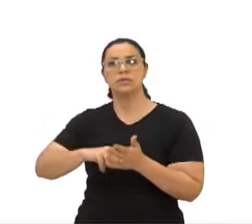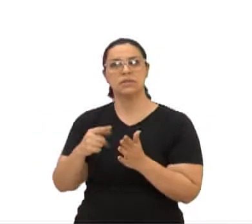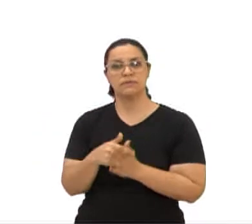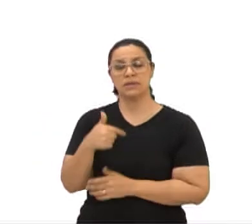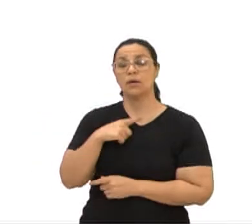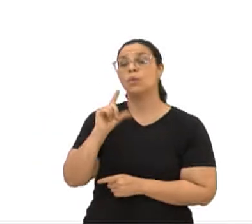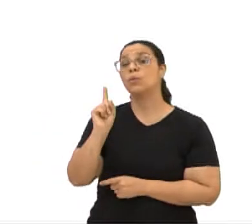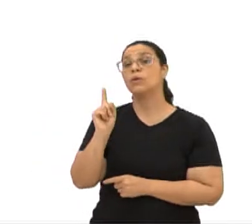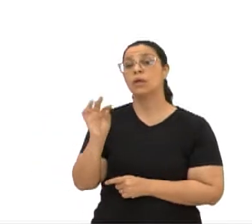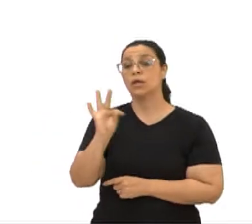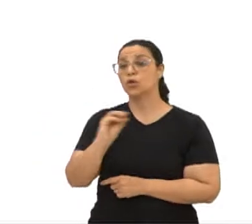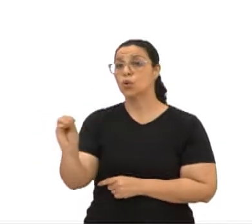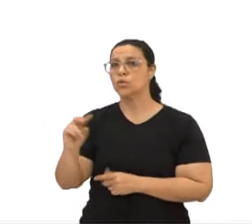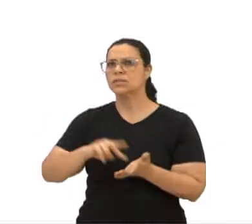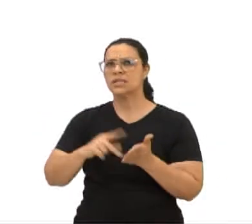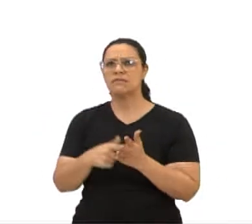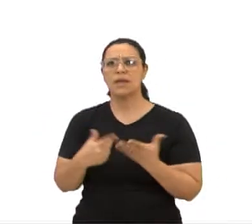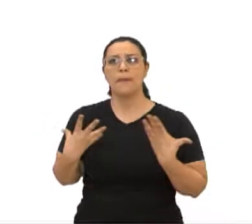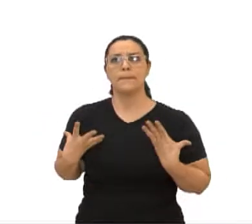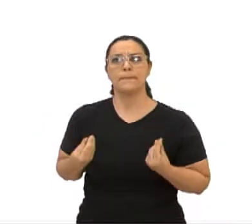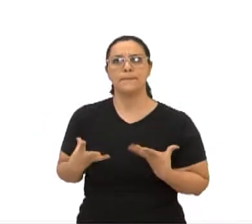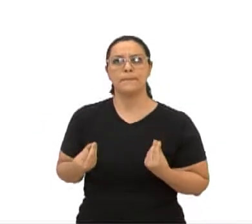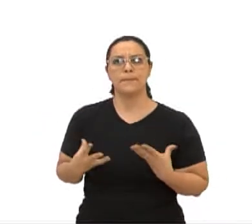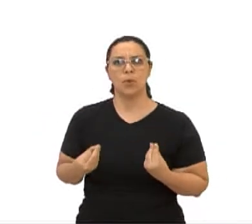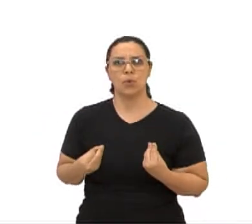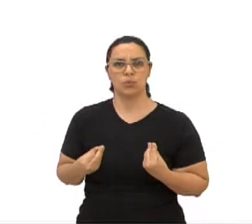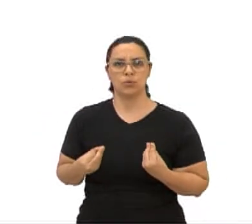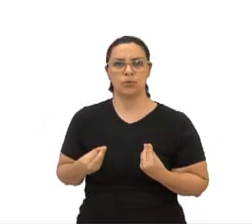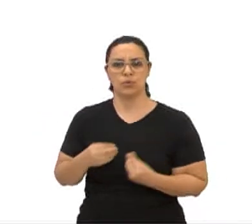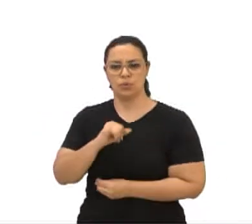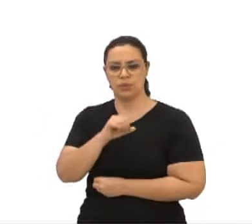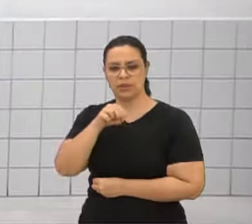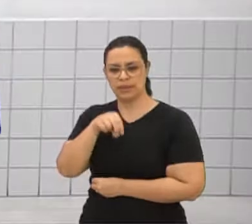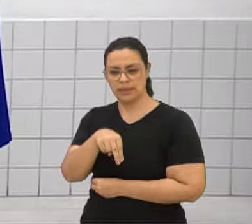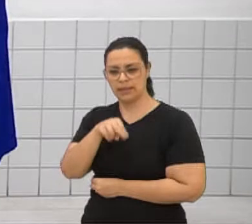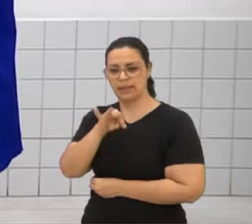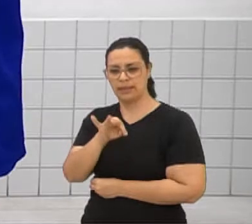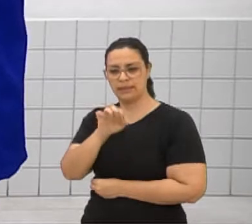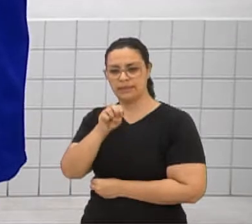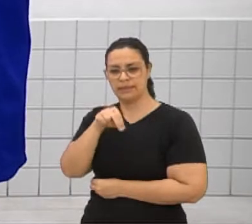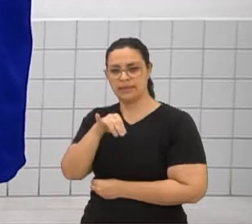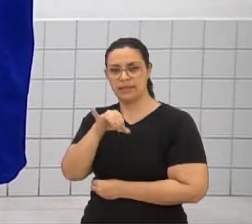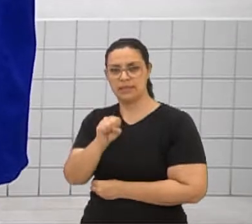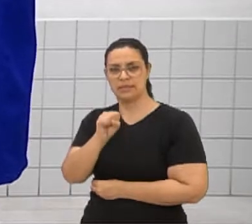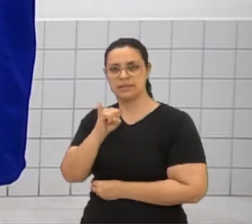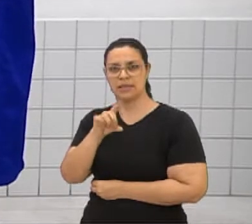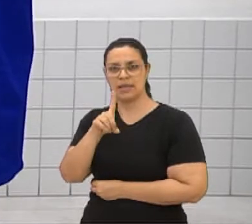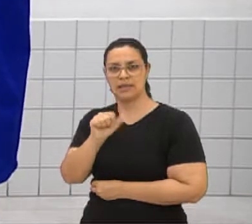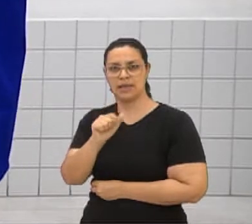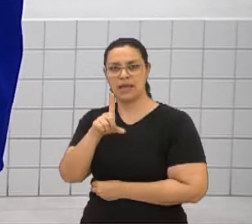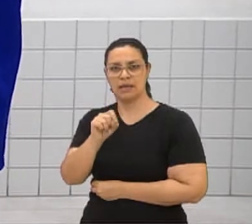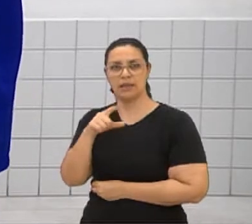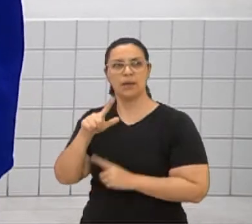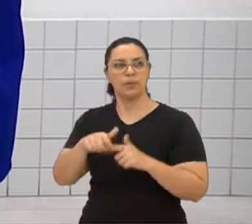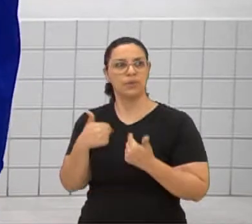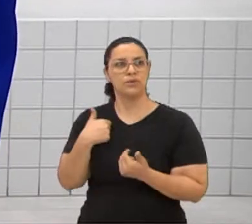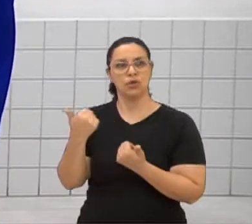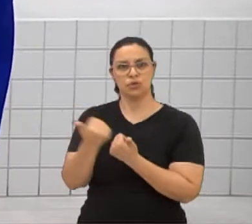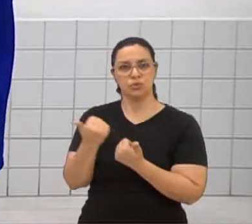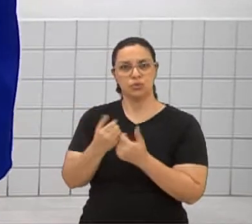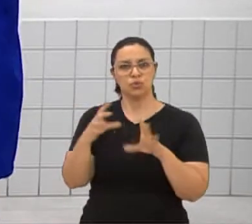dessas duas palavras a gente tem que ser ficar ela beleza então te mate usado para a Unicamp Donald's